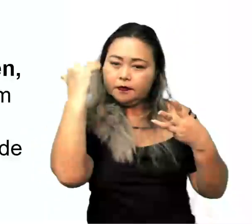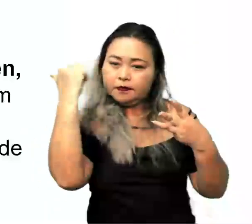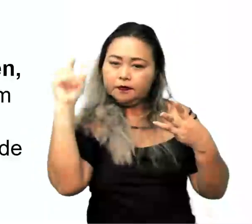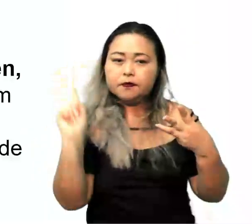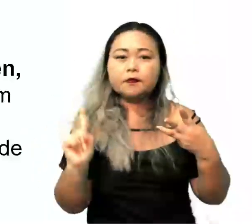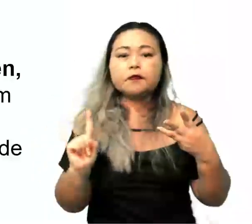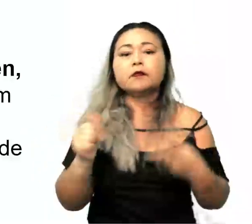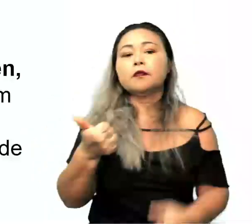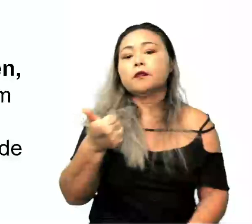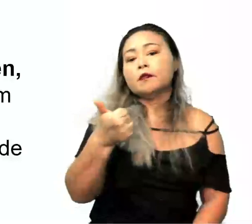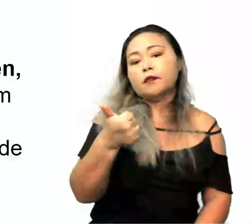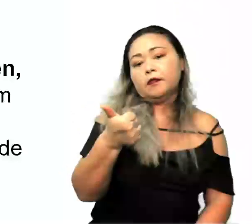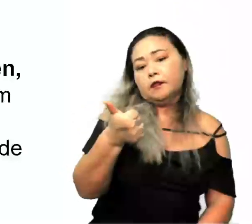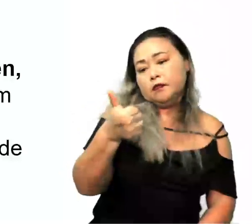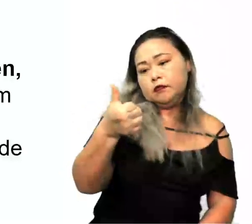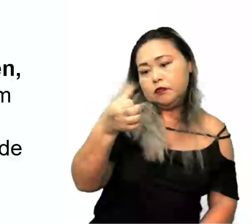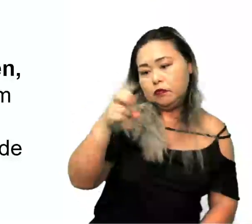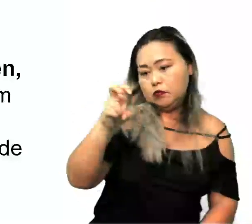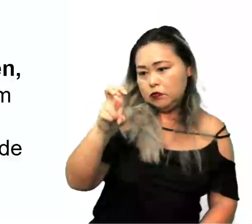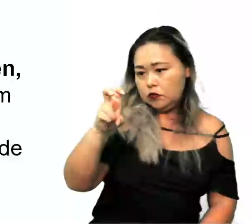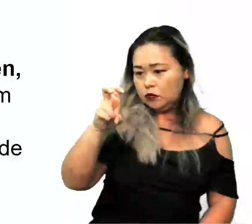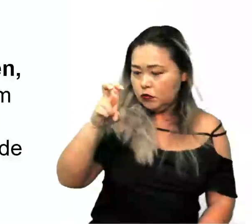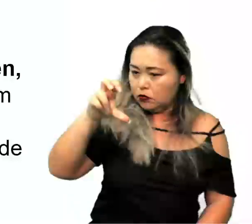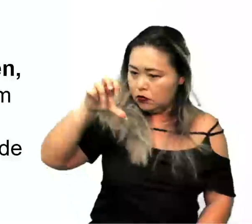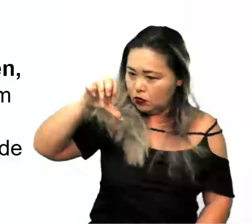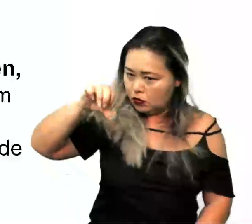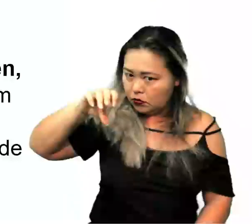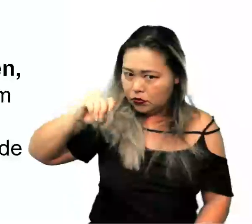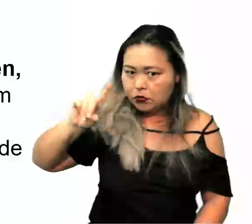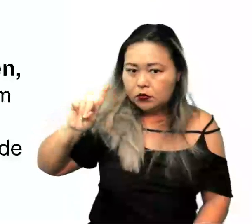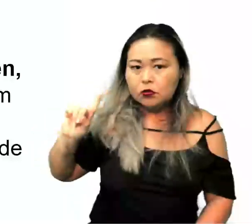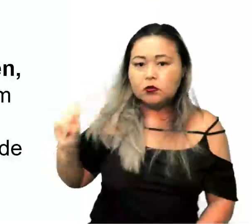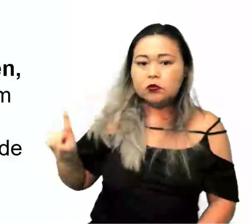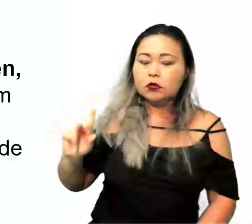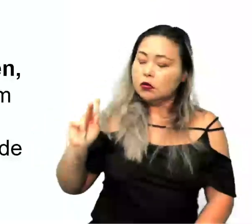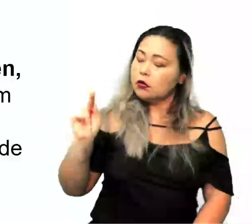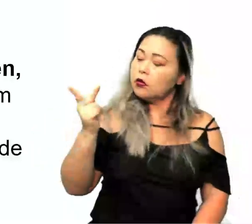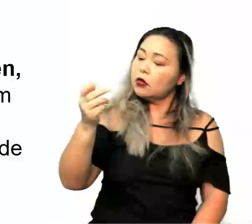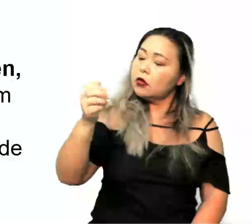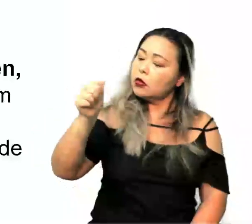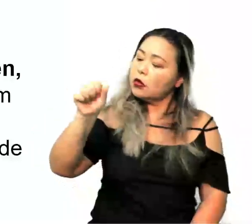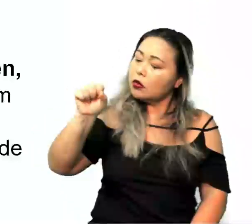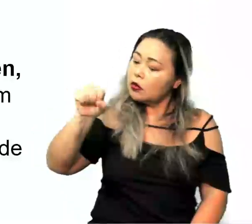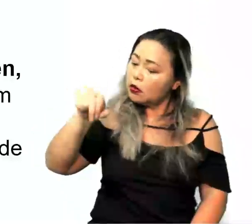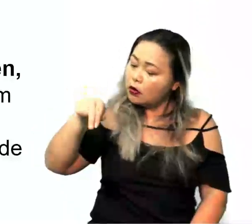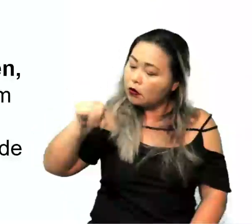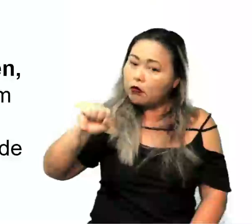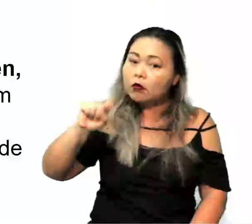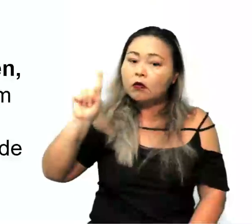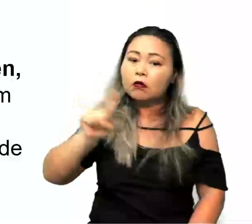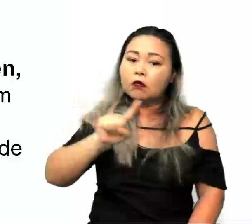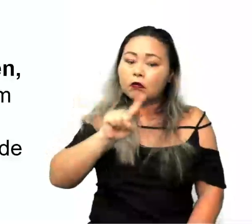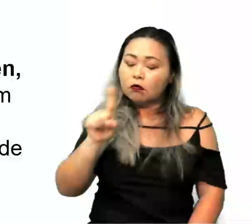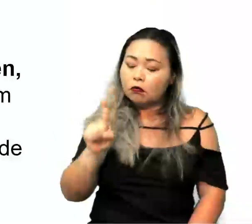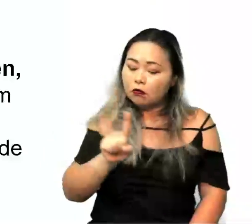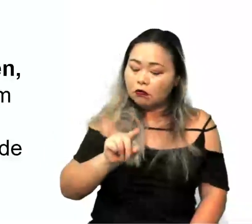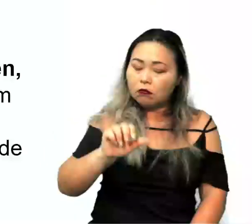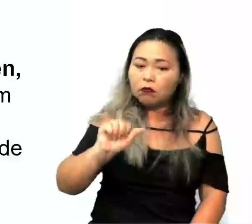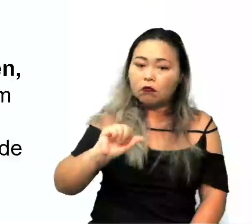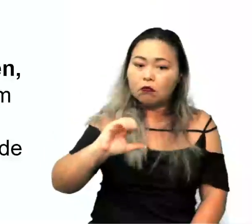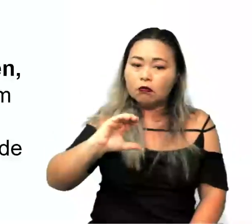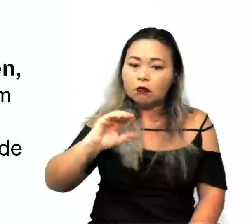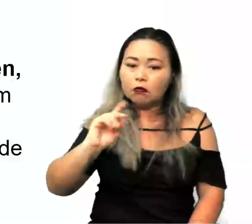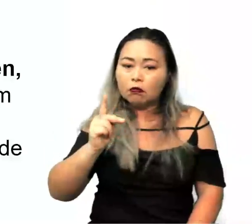aqui em 1590, a gente tem Hans e Zacarias Janssen. Eles eram pai e filho, né? E